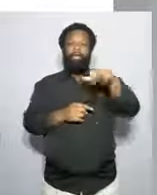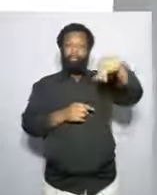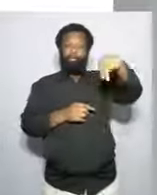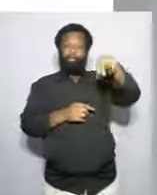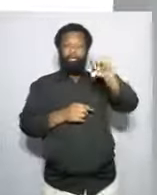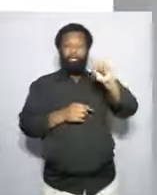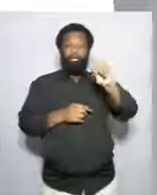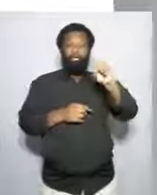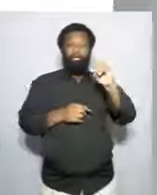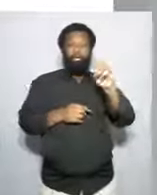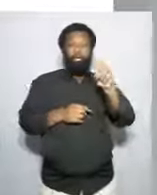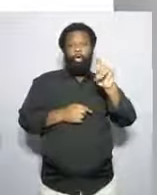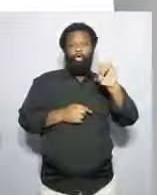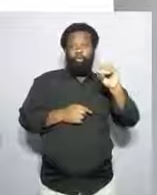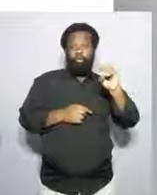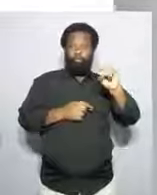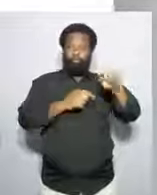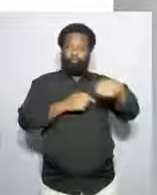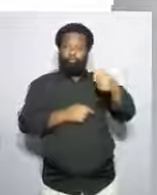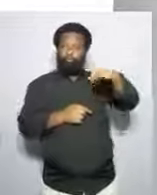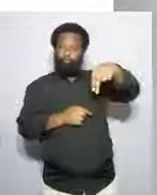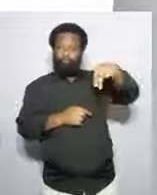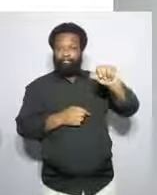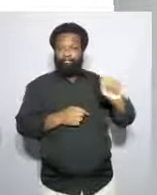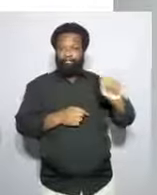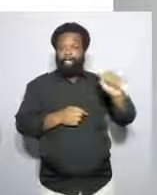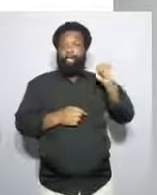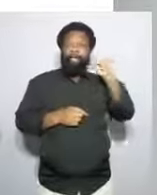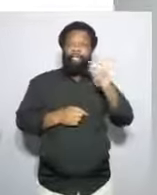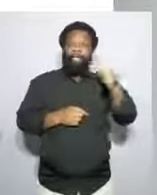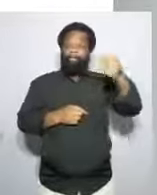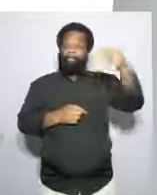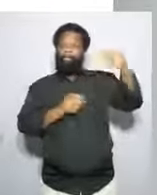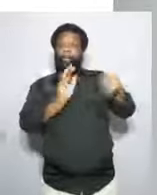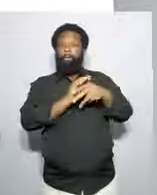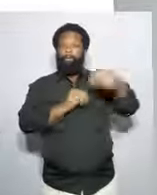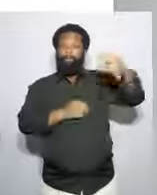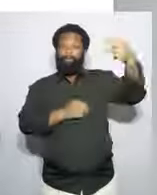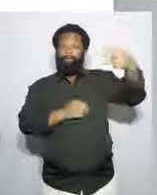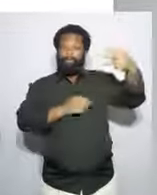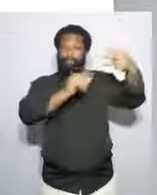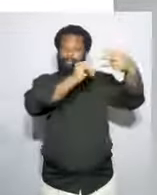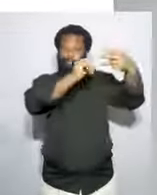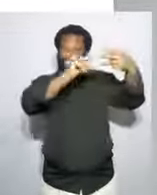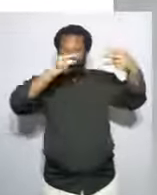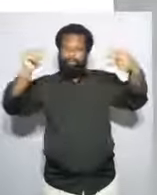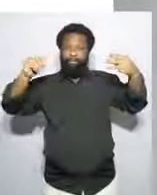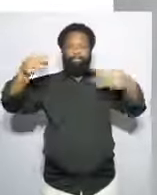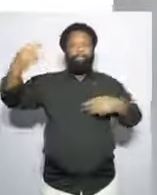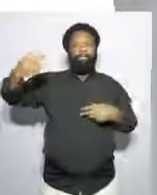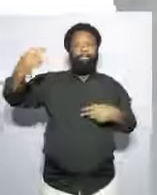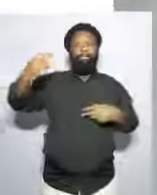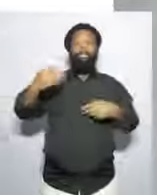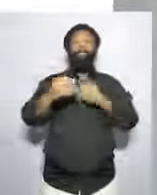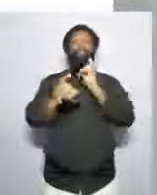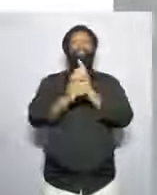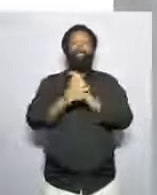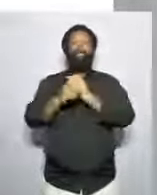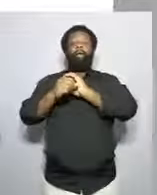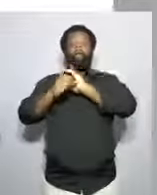sódio. Como nós podemos ver, o sódio está no terceiro período. Então, nós esperamos